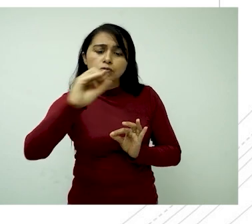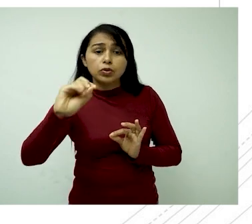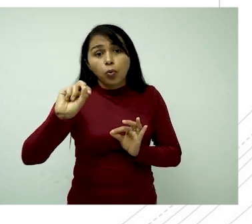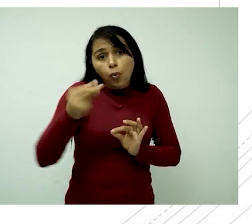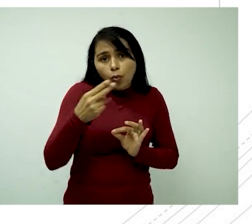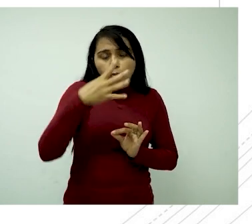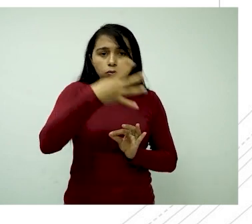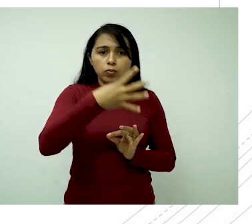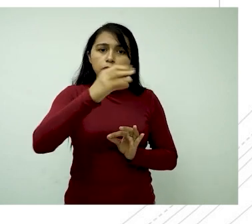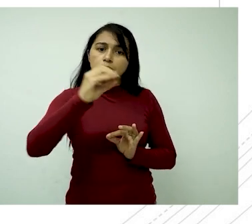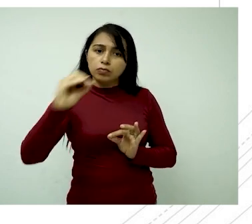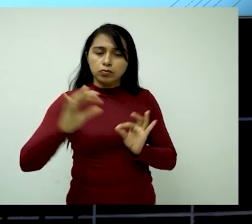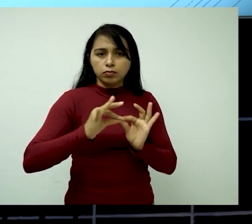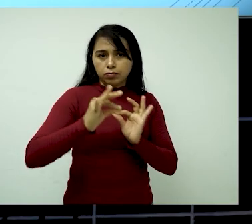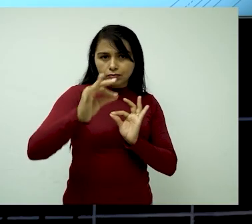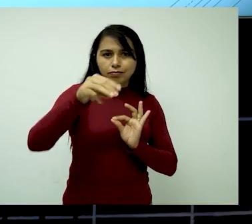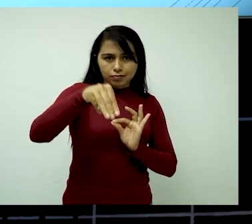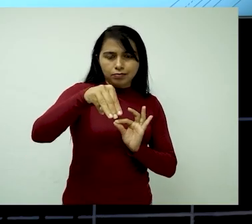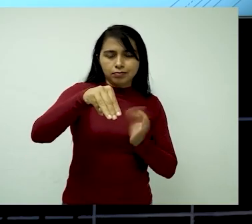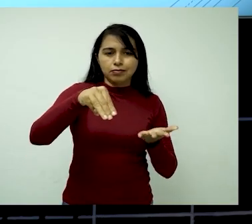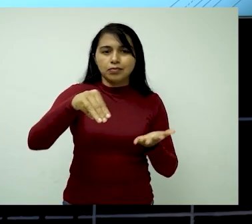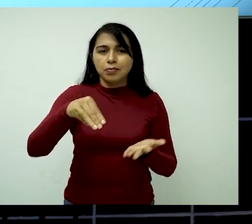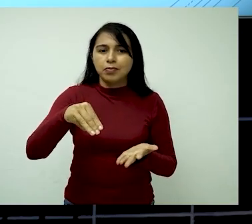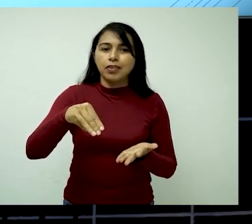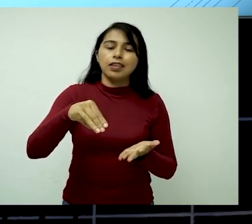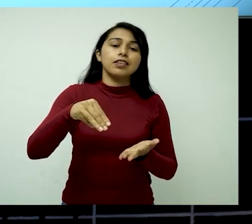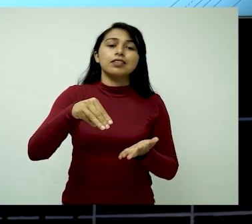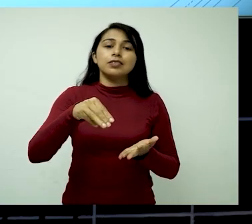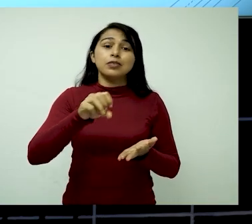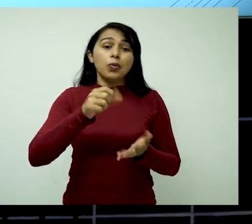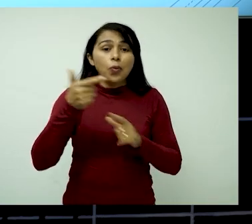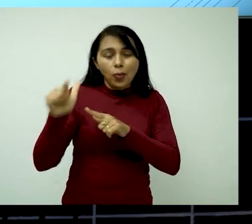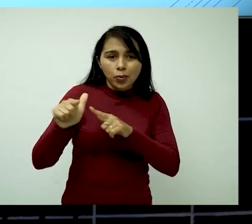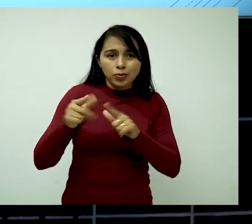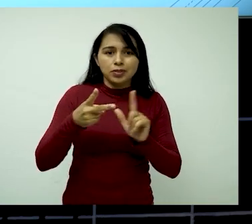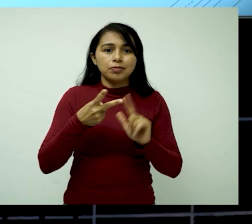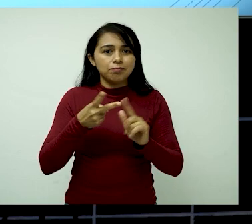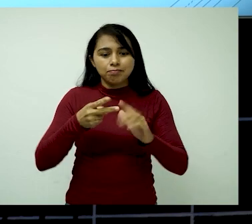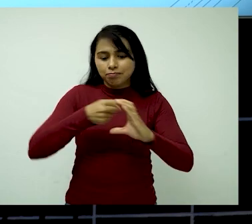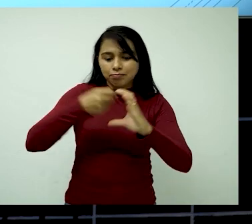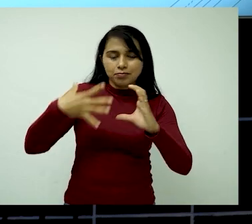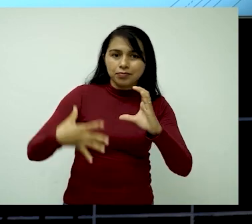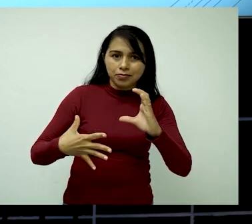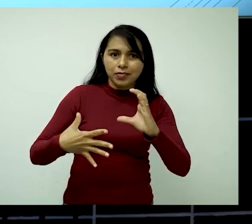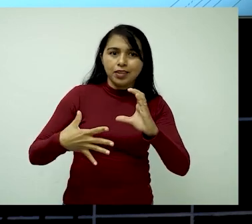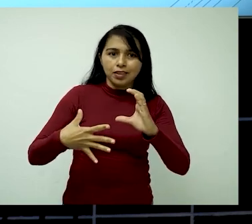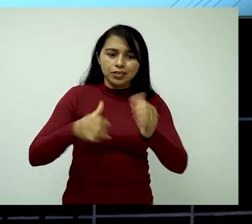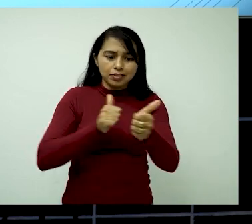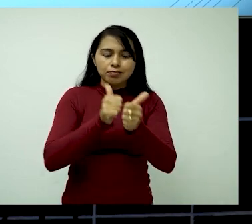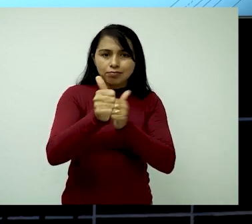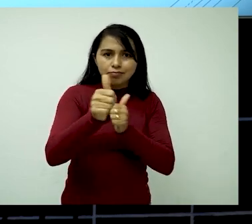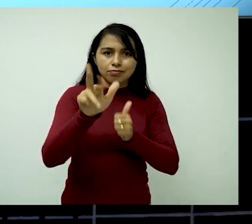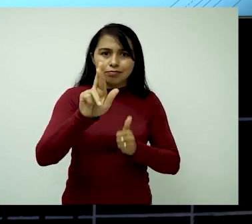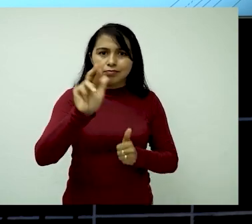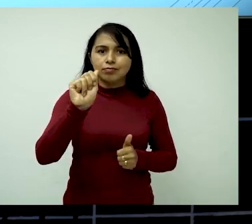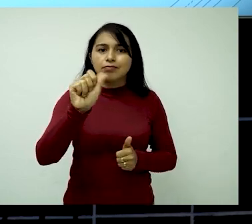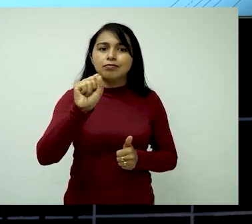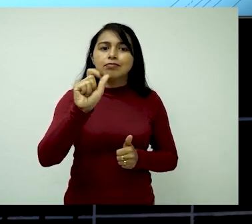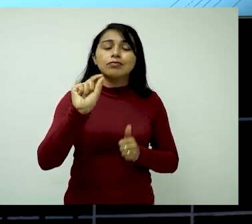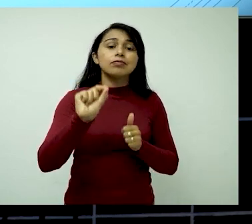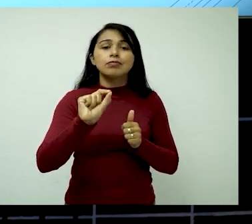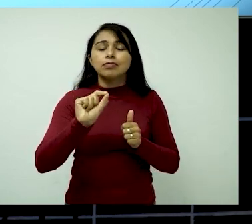400 metros, tá? Se eu pudesse colocar para vocês uma outra forma de definir essas